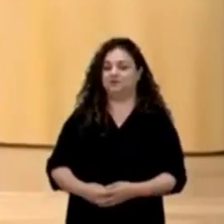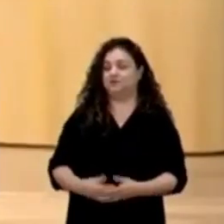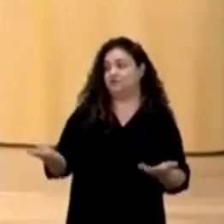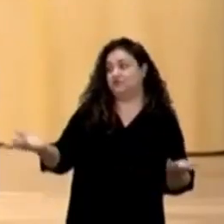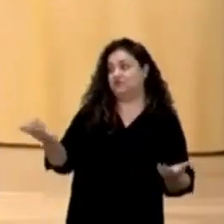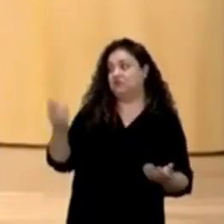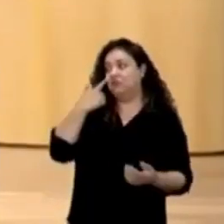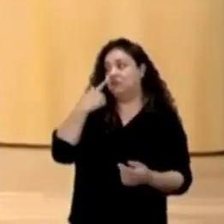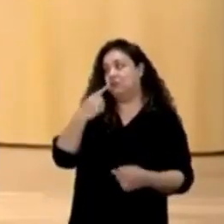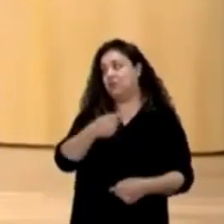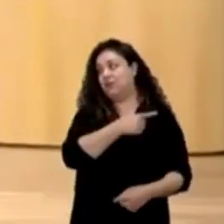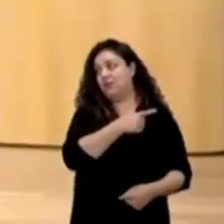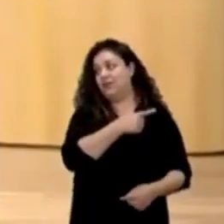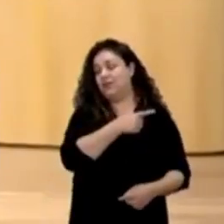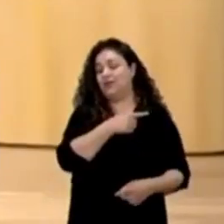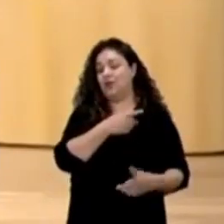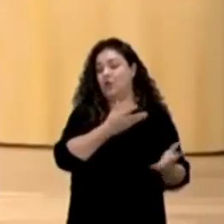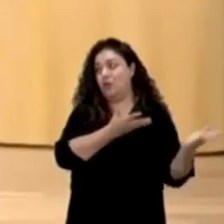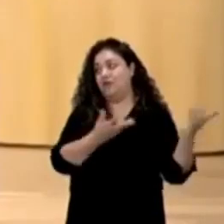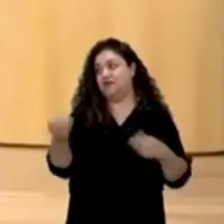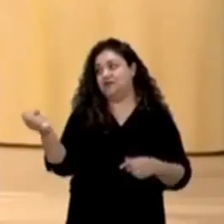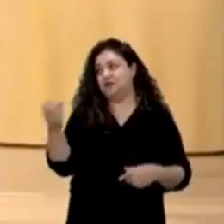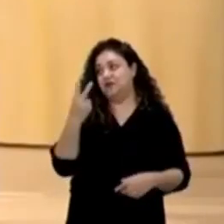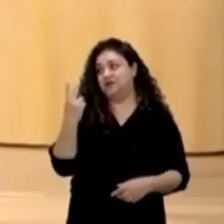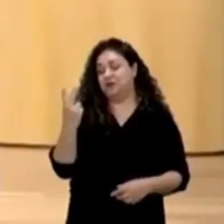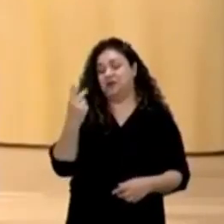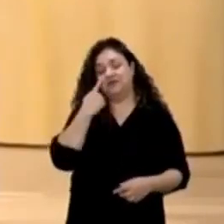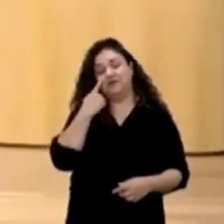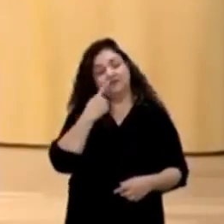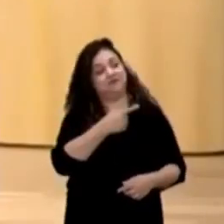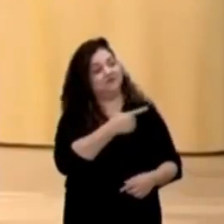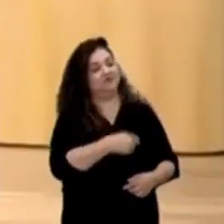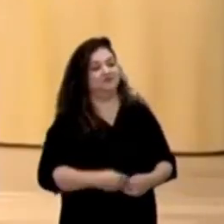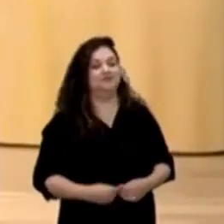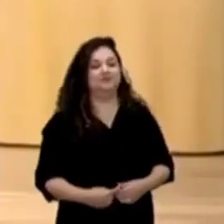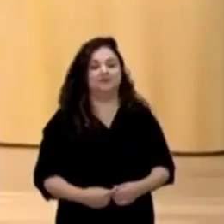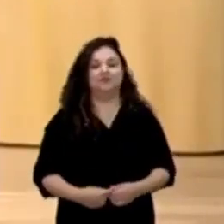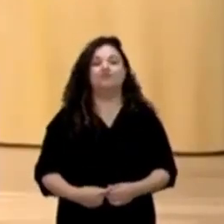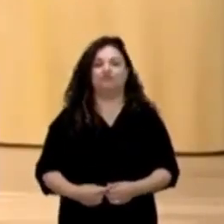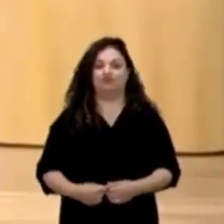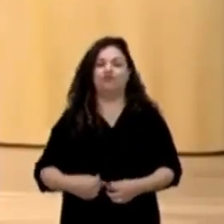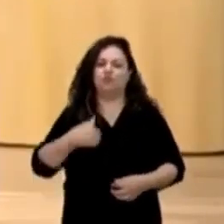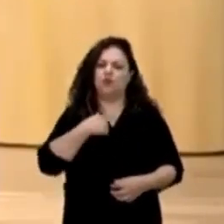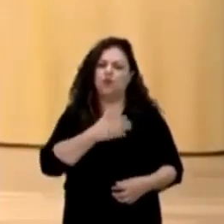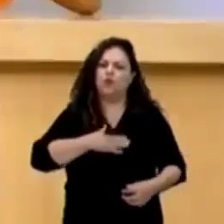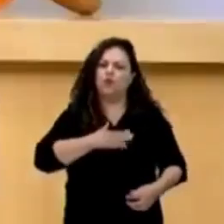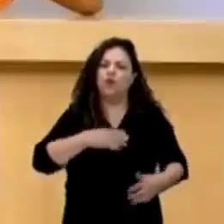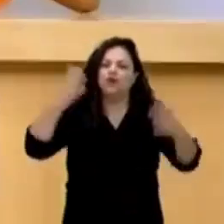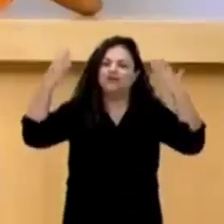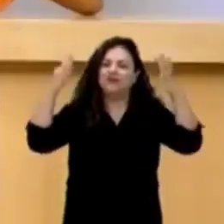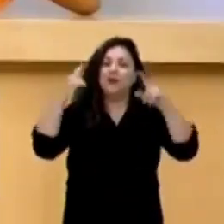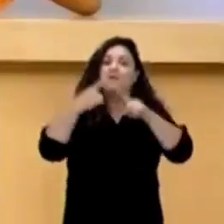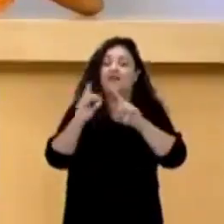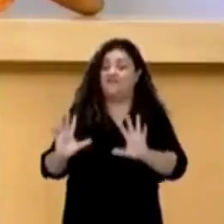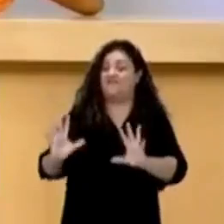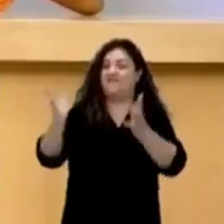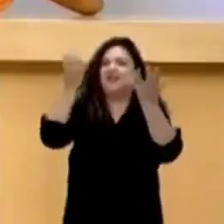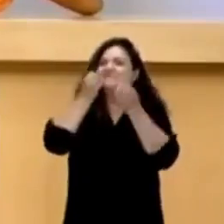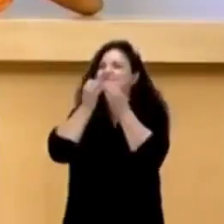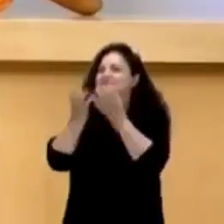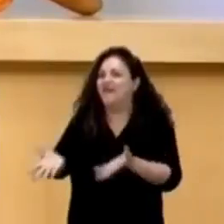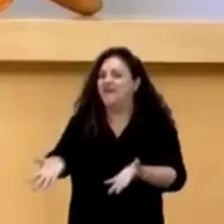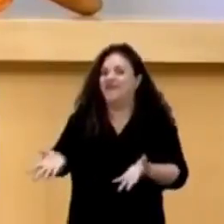que... Responde primeiro, então, abre alas. Ai, eu gosto de celebrar, porque festa é sempre bom, né, gente?